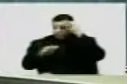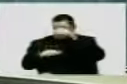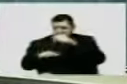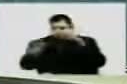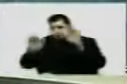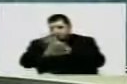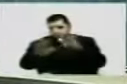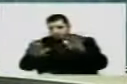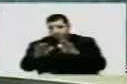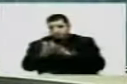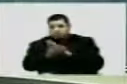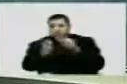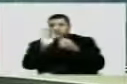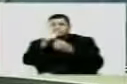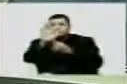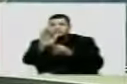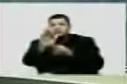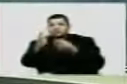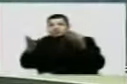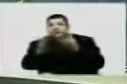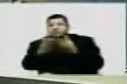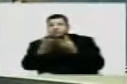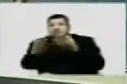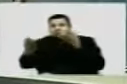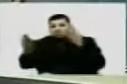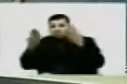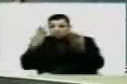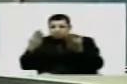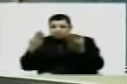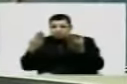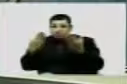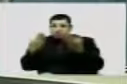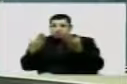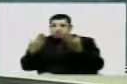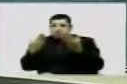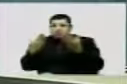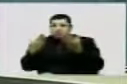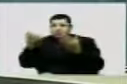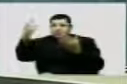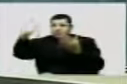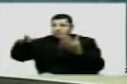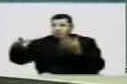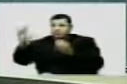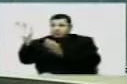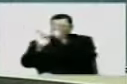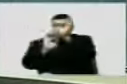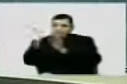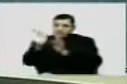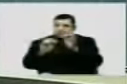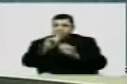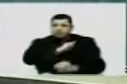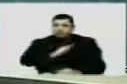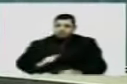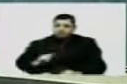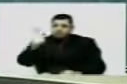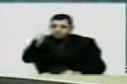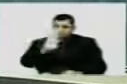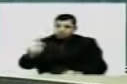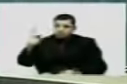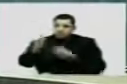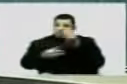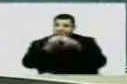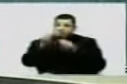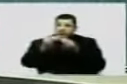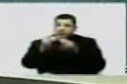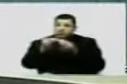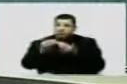estou aqui nem colocando ainda o impacto da outra proposta do governo federal,